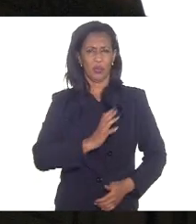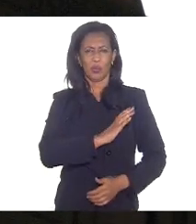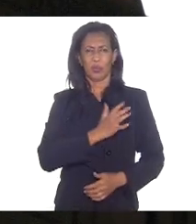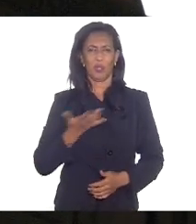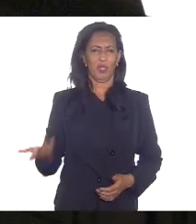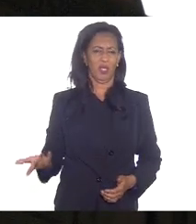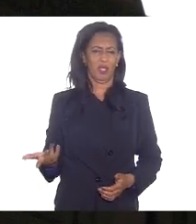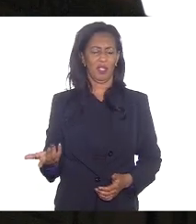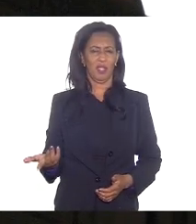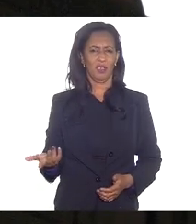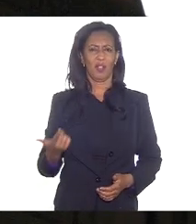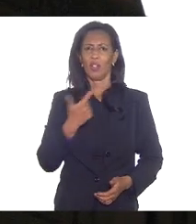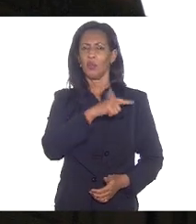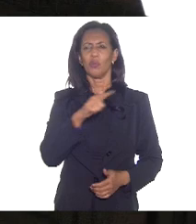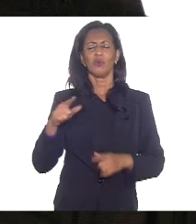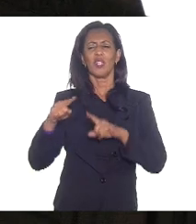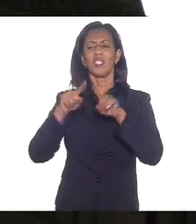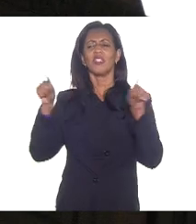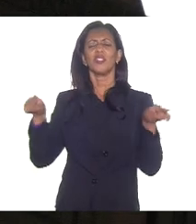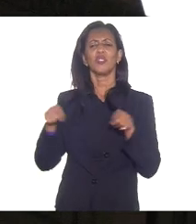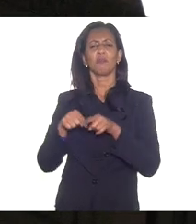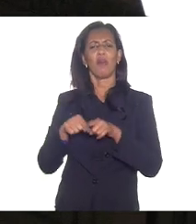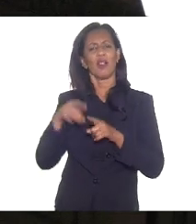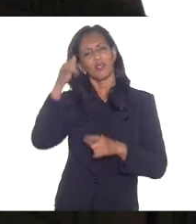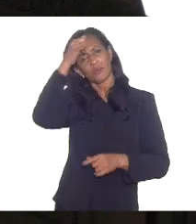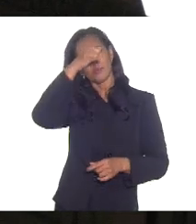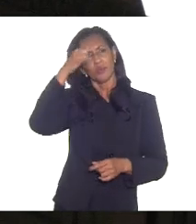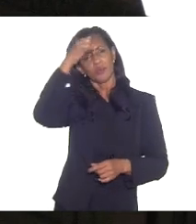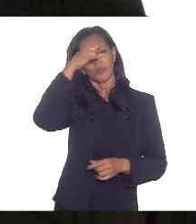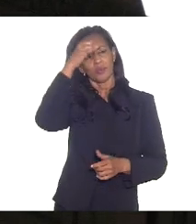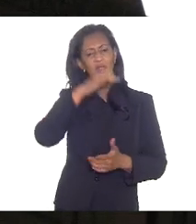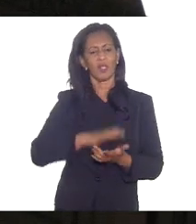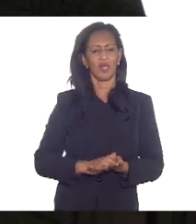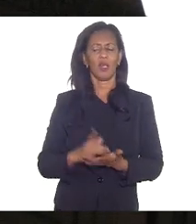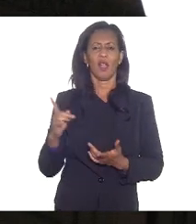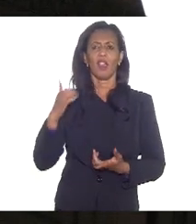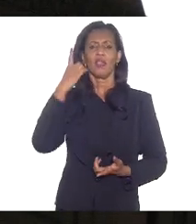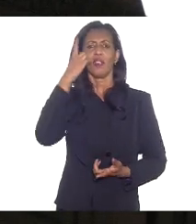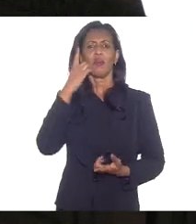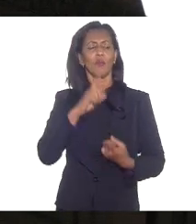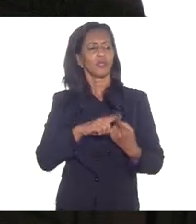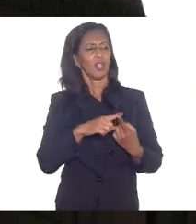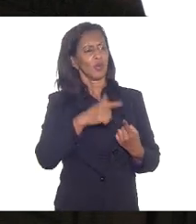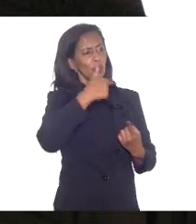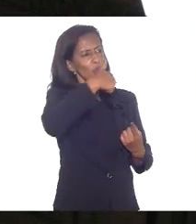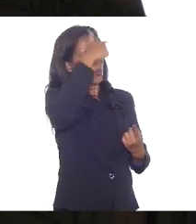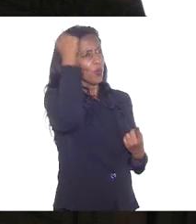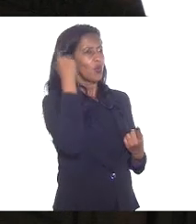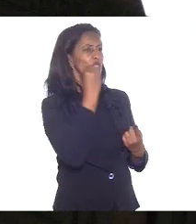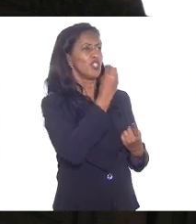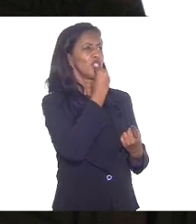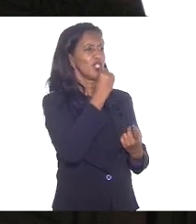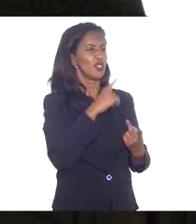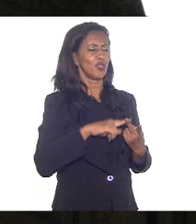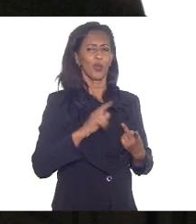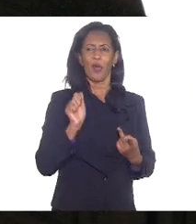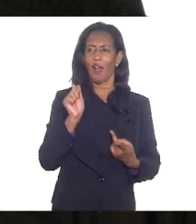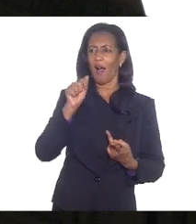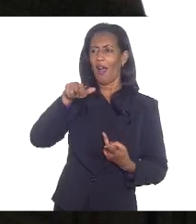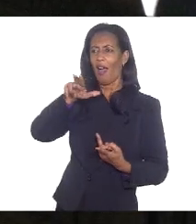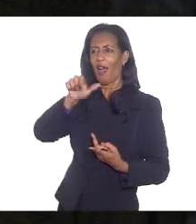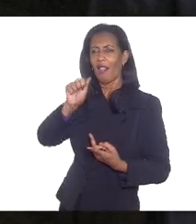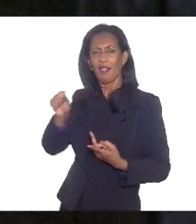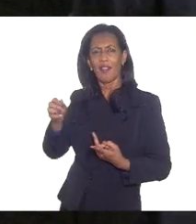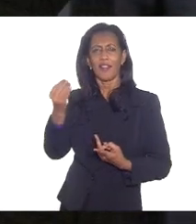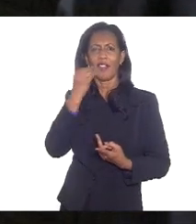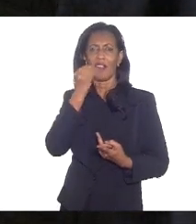para deputado bobalhão na Lerges. A deputada Alana estava lanchando, o deputado Luiz Paulo lanchou. E ninguém filma, ninguém fotografa,